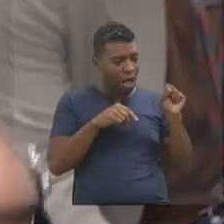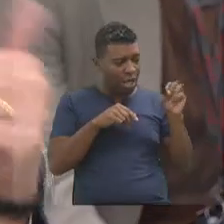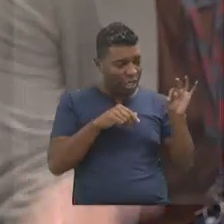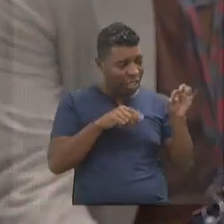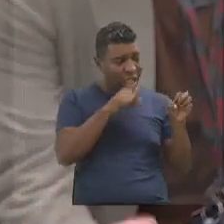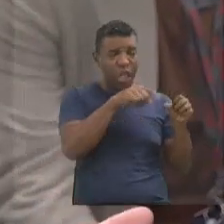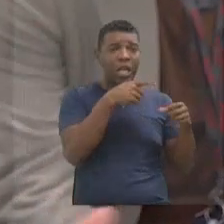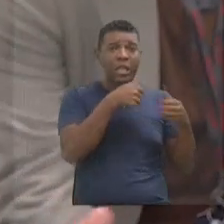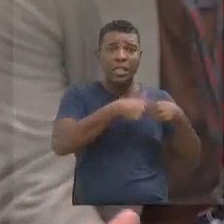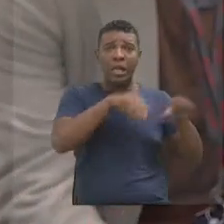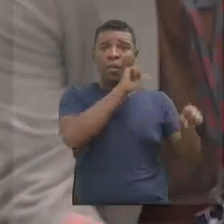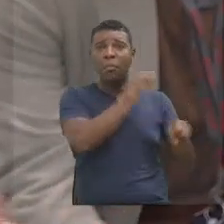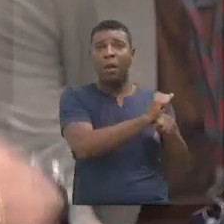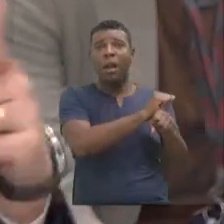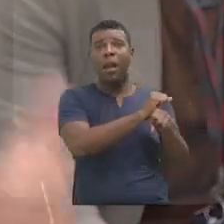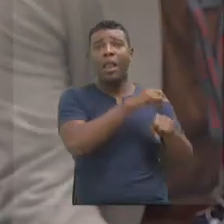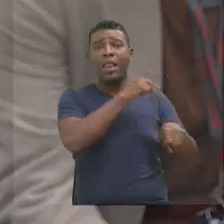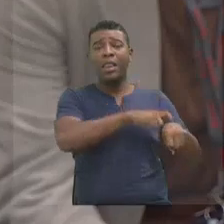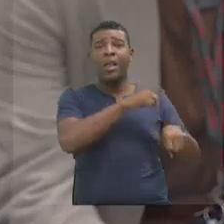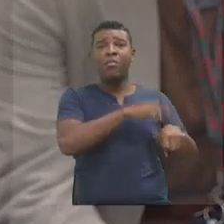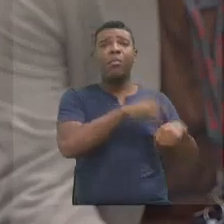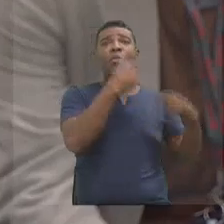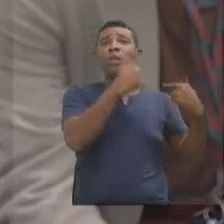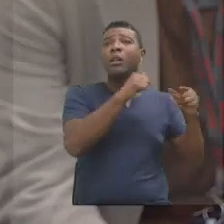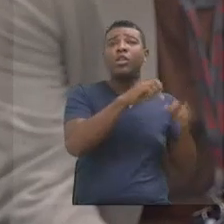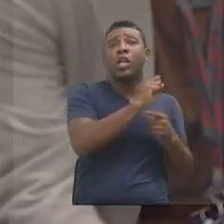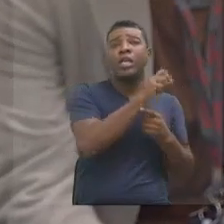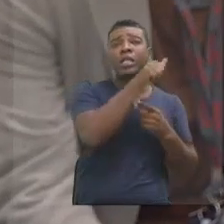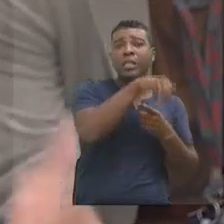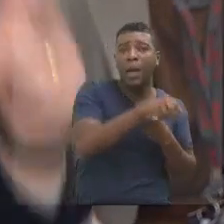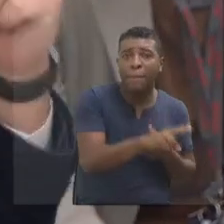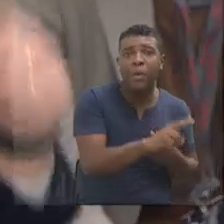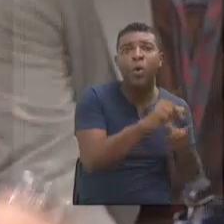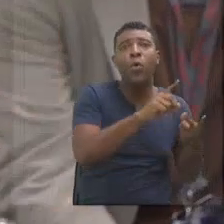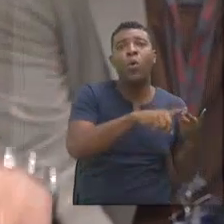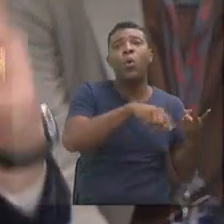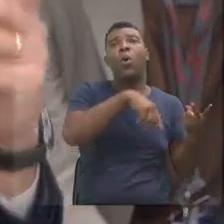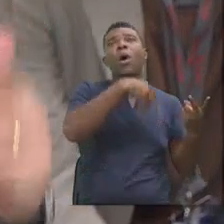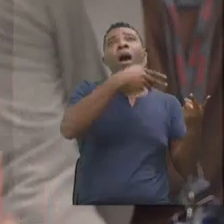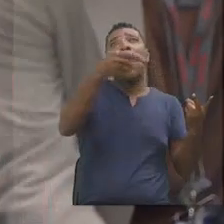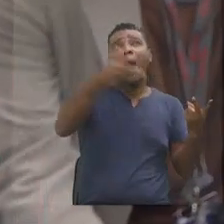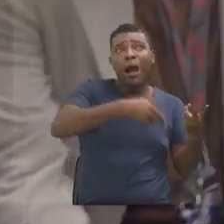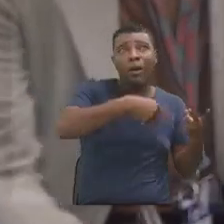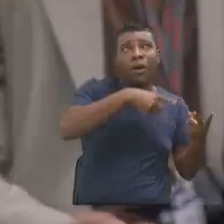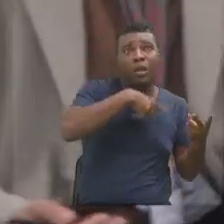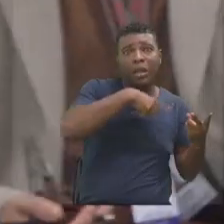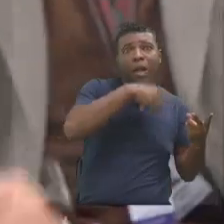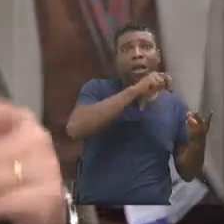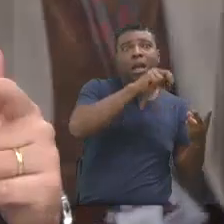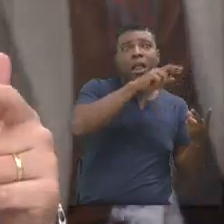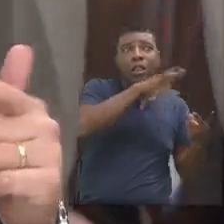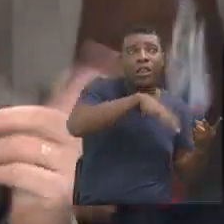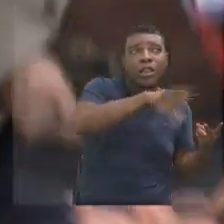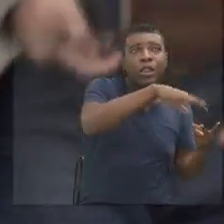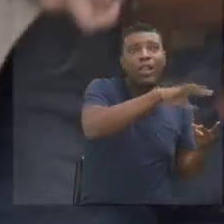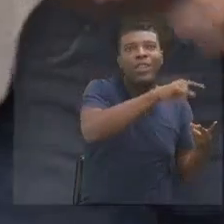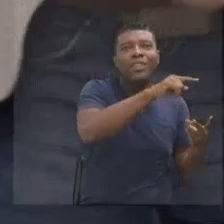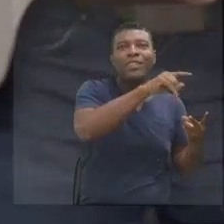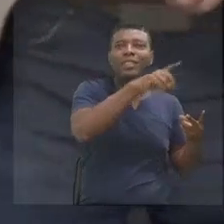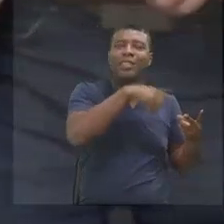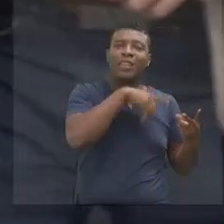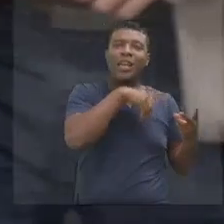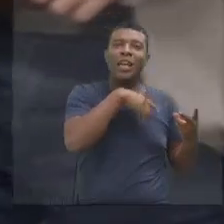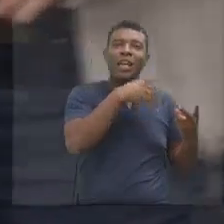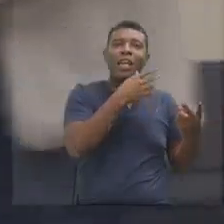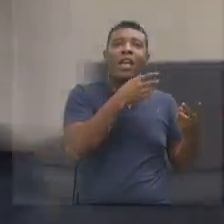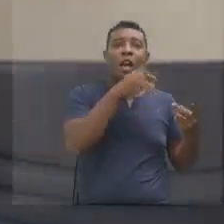pois Samu regional não tinha Samu tem Samu agora na Noroeste inteiro fechamento